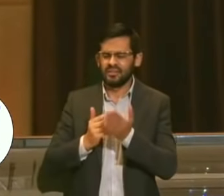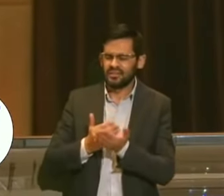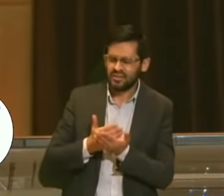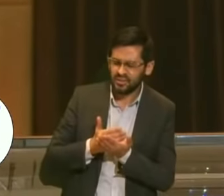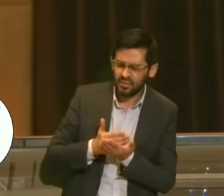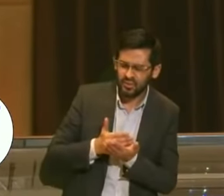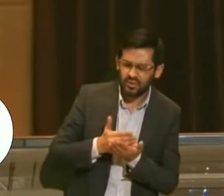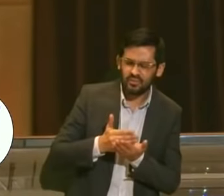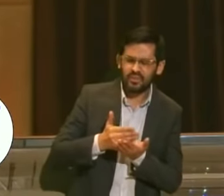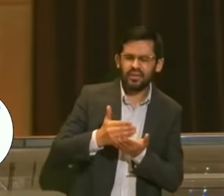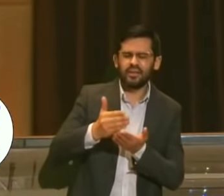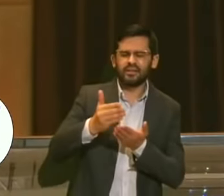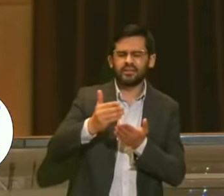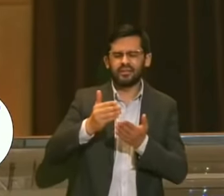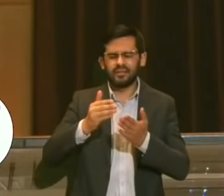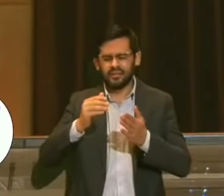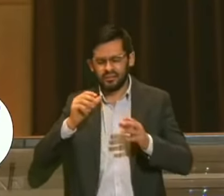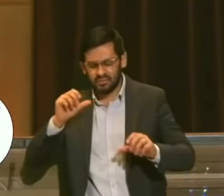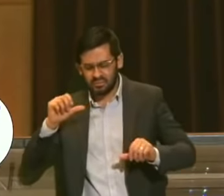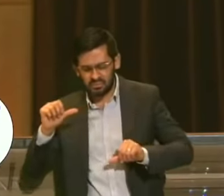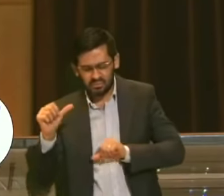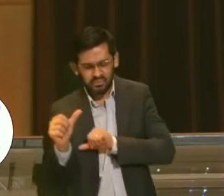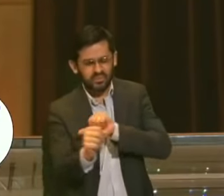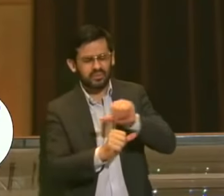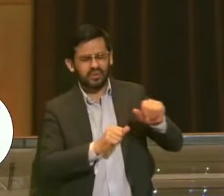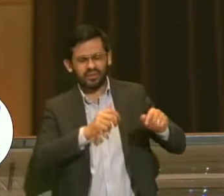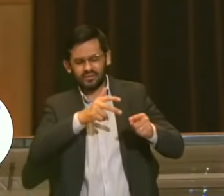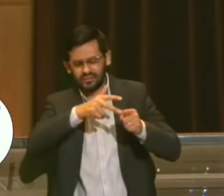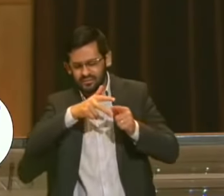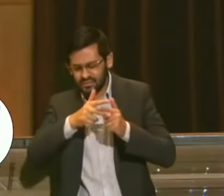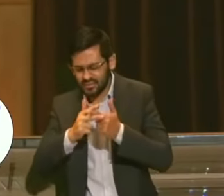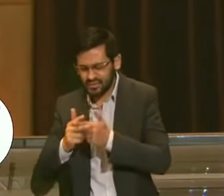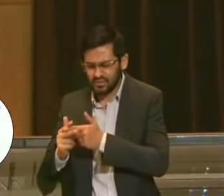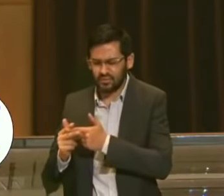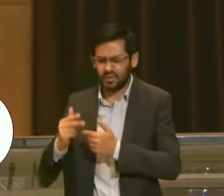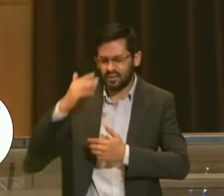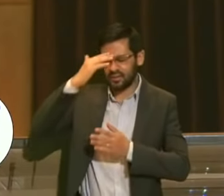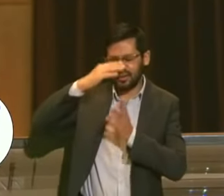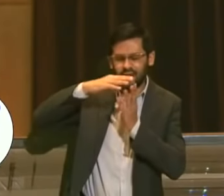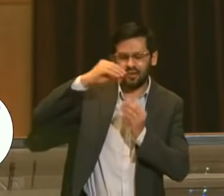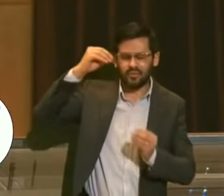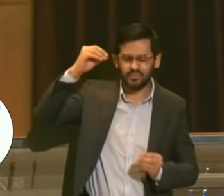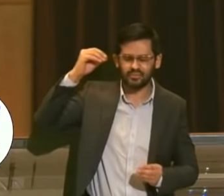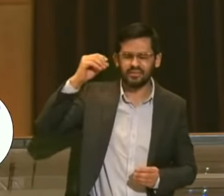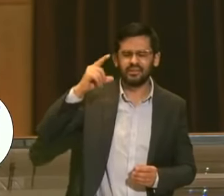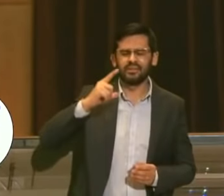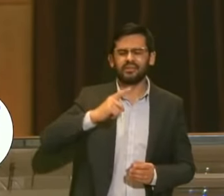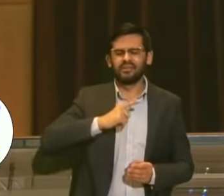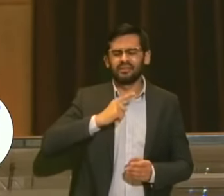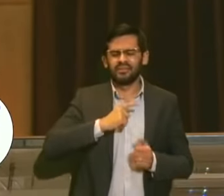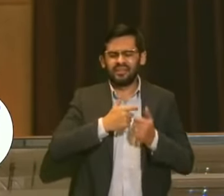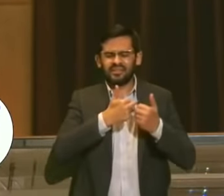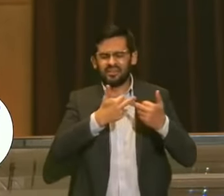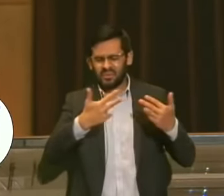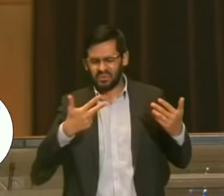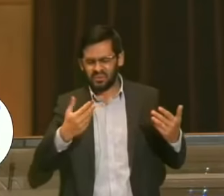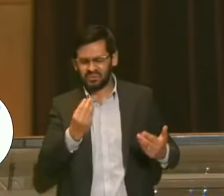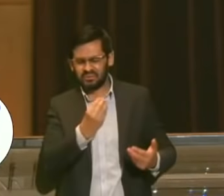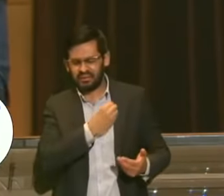começa, Senhor, a mexer dentro da alma. Há, Senhor, coisas que